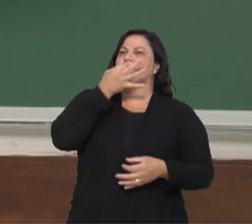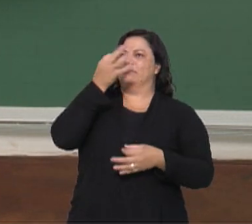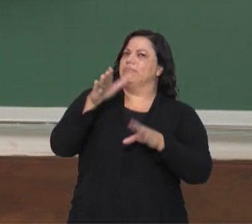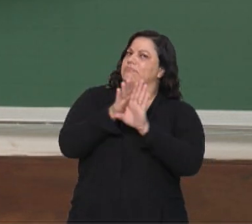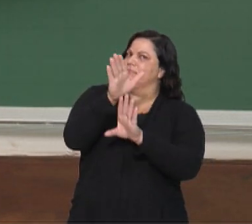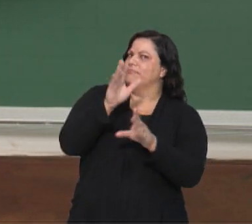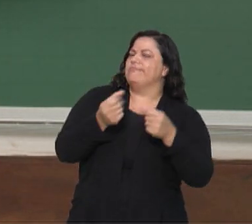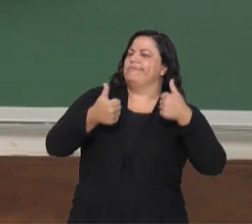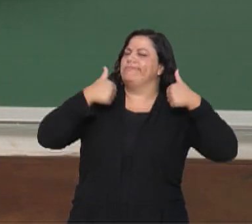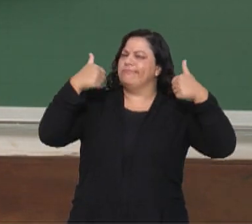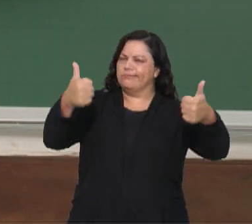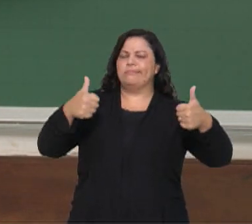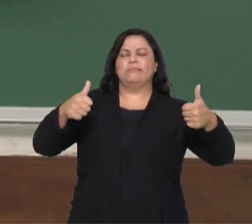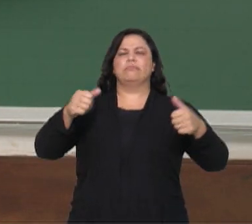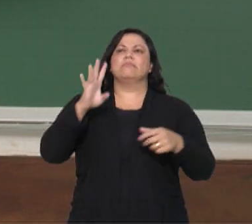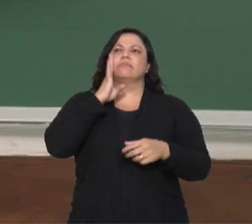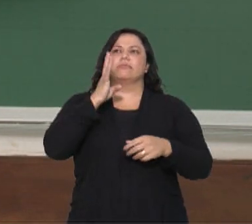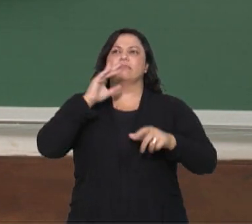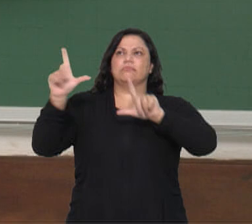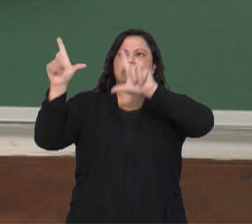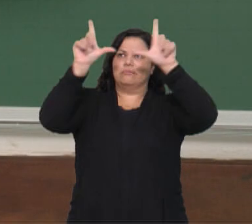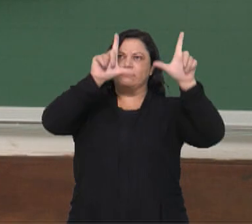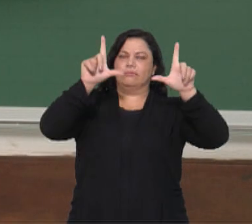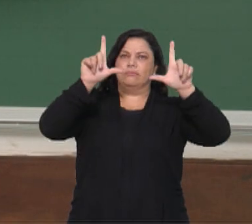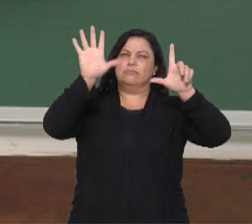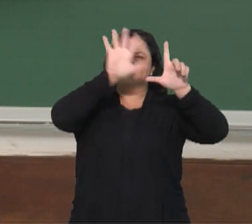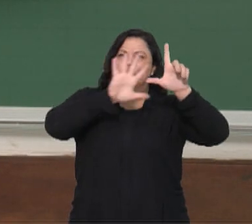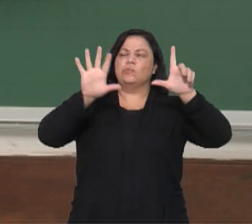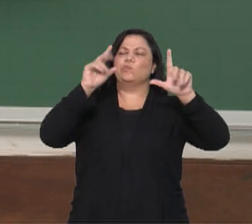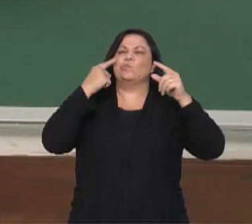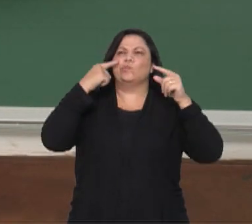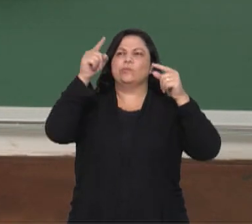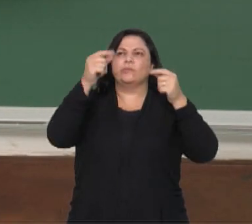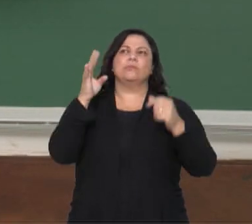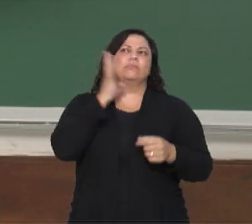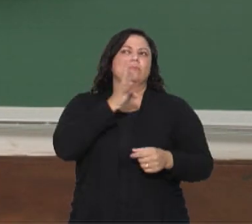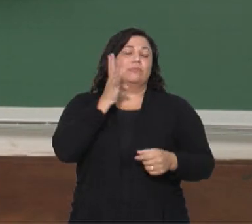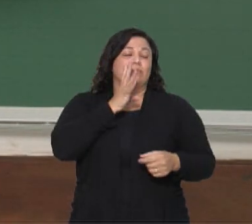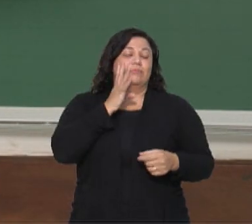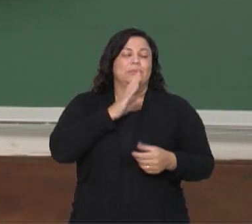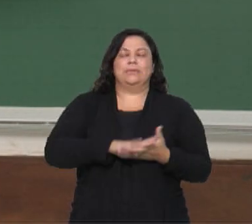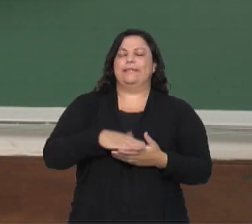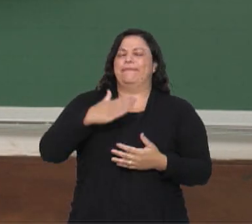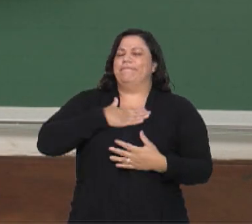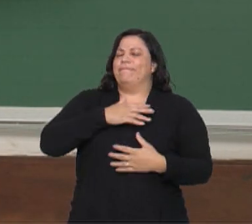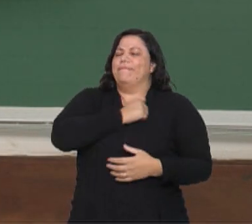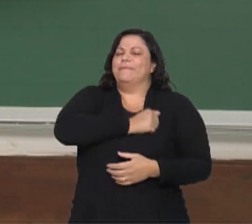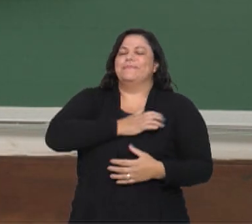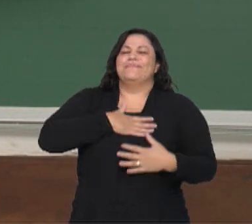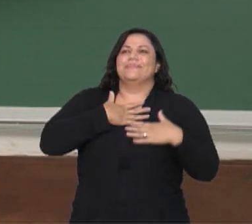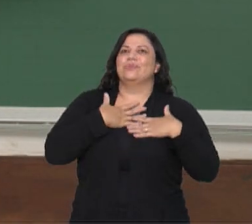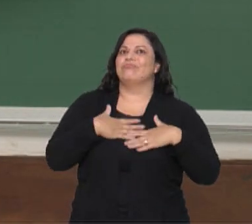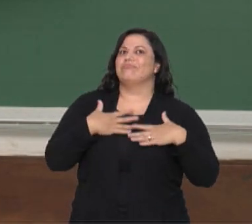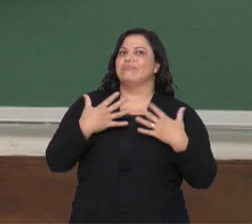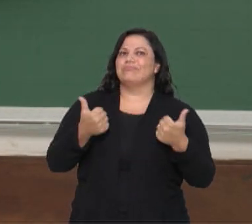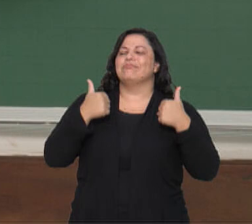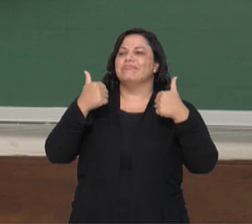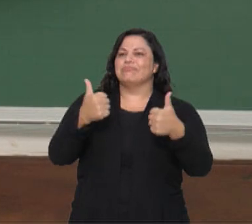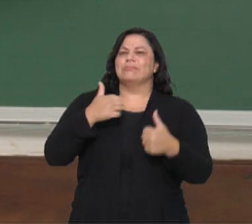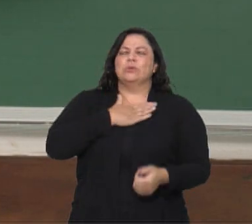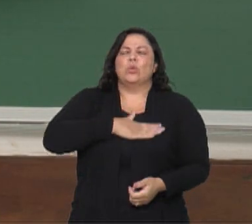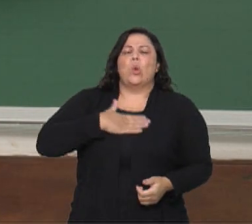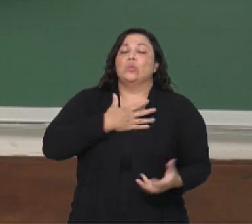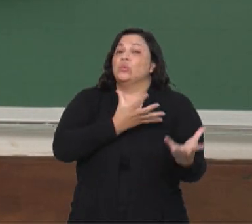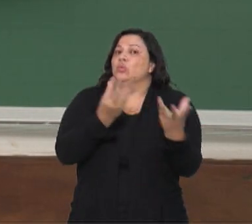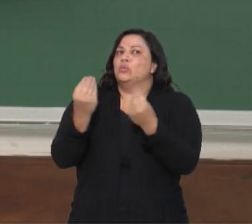desse slide também, junto com a gente, e umas sugestões de leituras muito legal. Eu sou fã desse livro aqui, também gosto muito dele, utilizo muito ele em